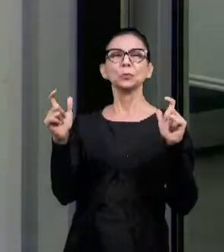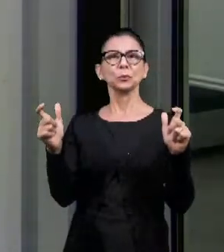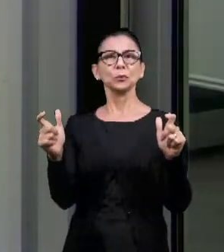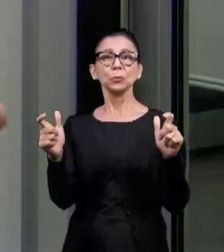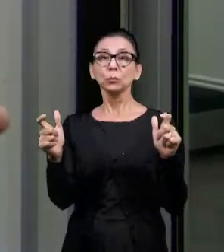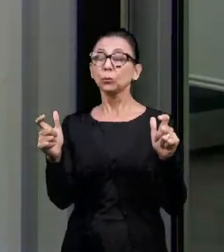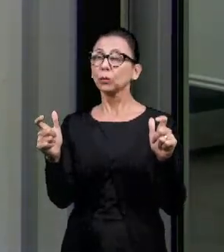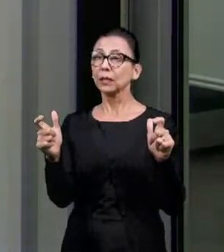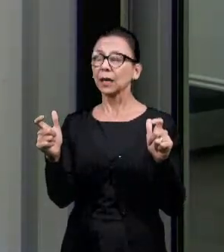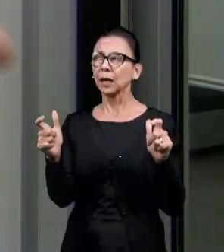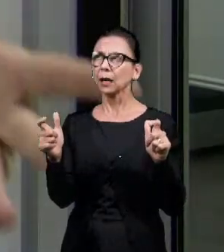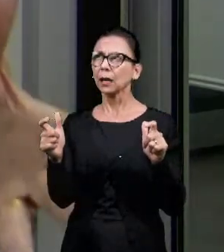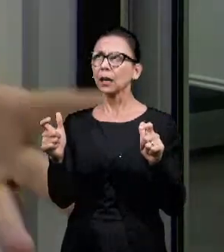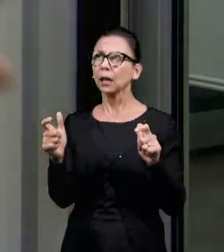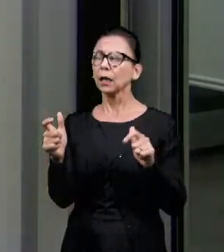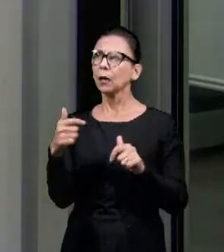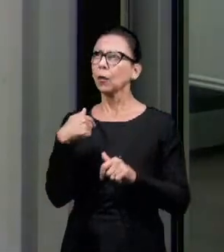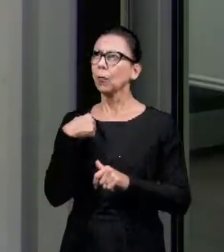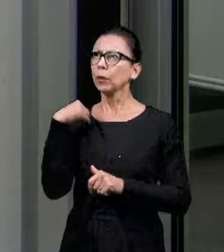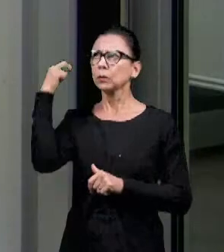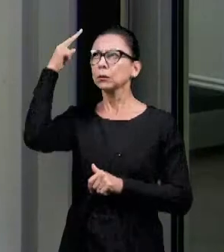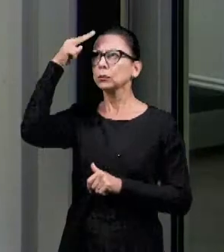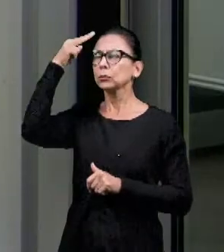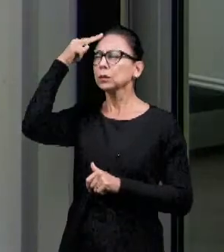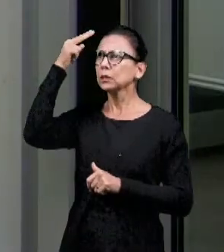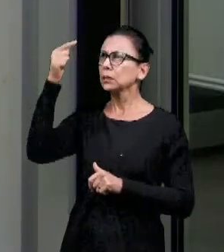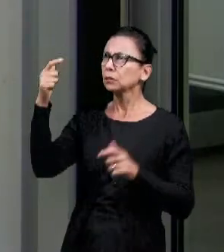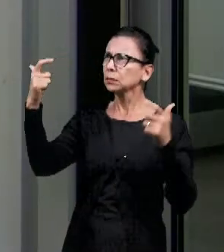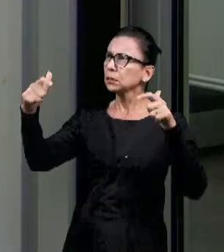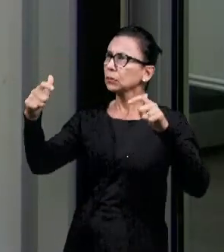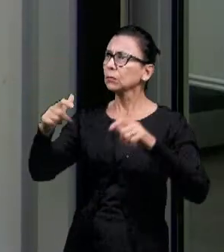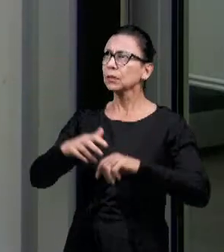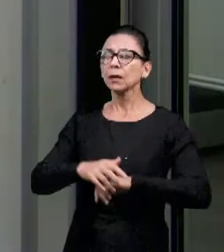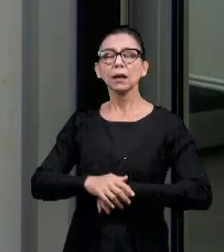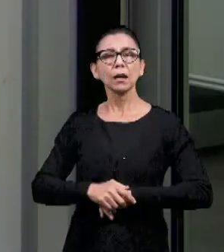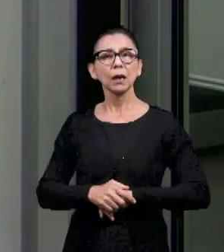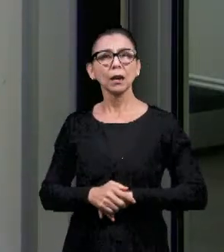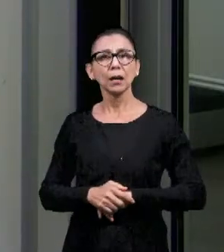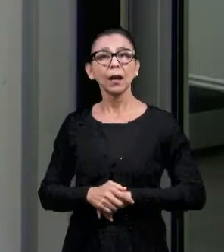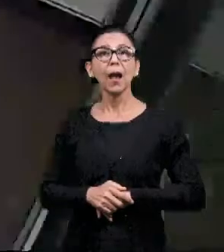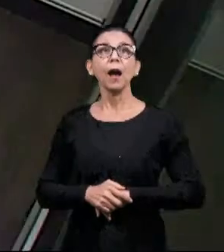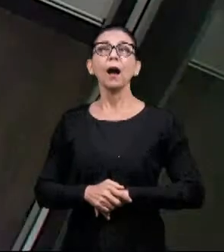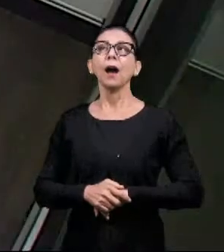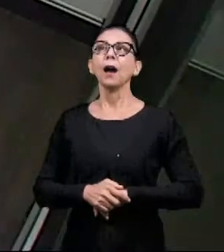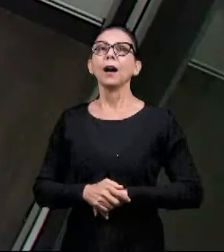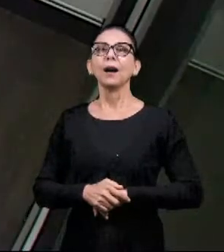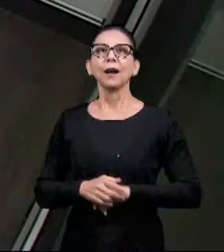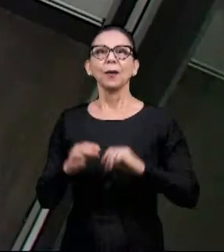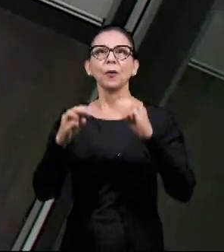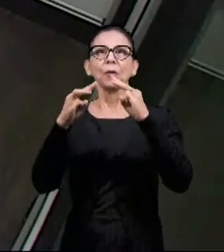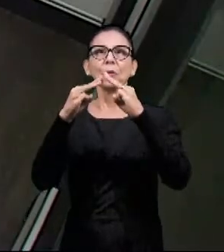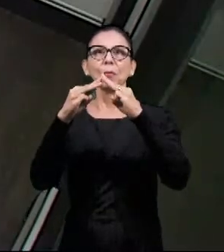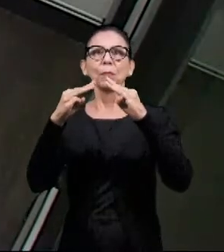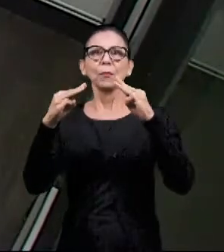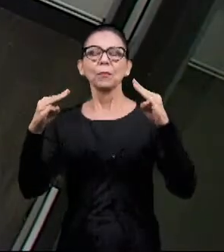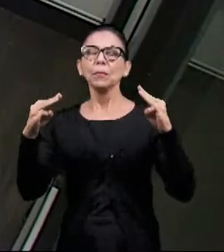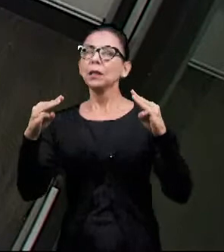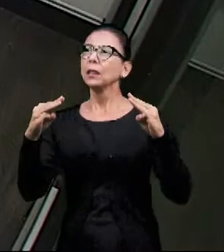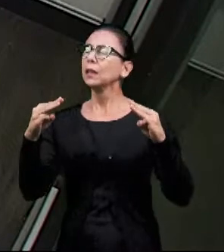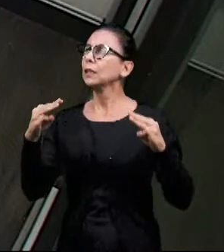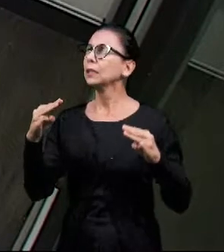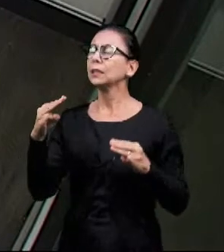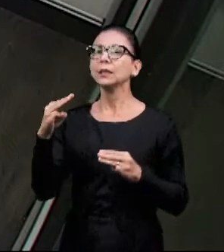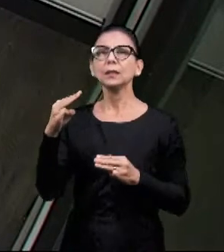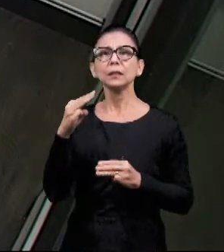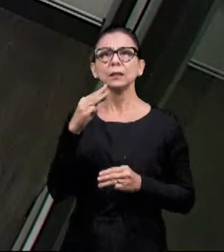local que eu vi no sonho era o Manaim. Aquilo me impactou. Eu falei assim: olha, estou no lugar do sonho